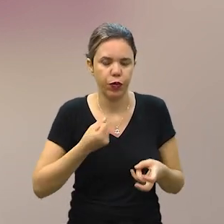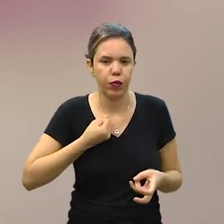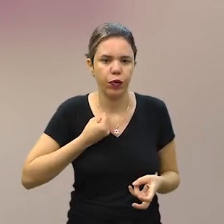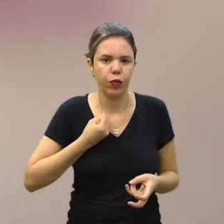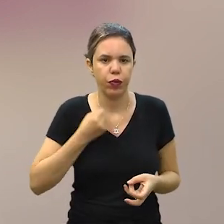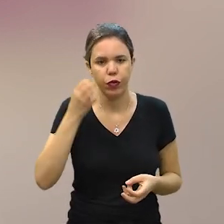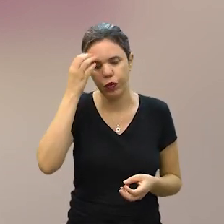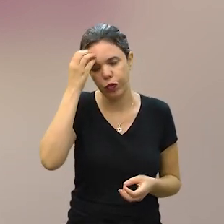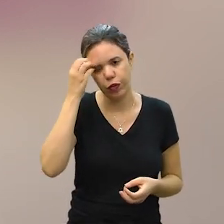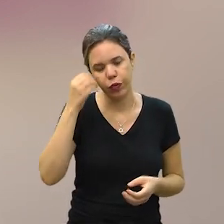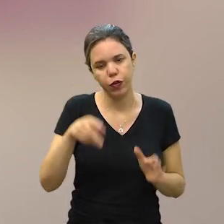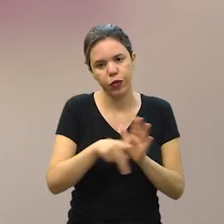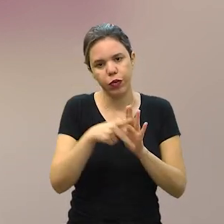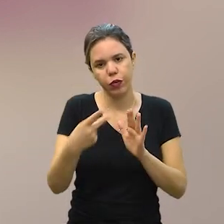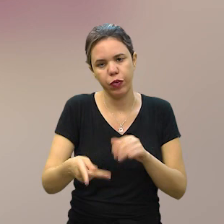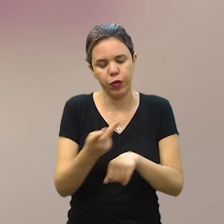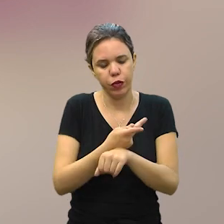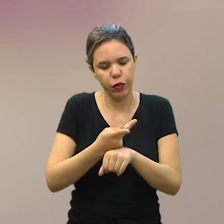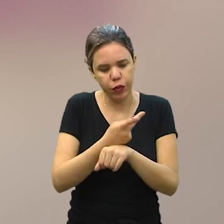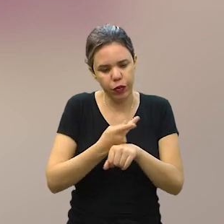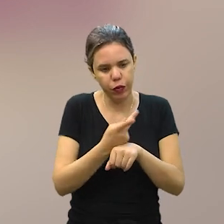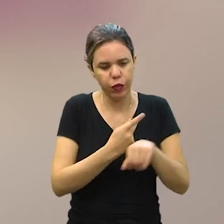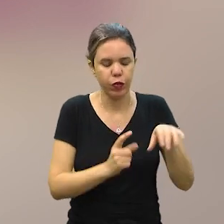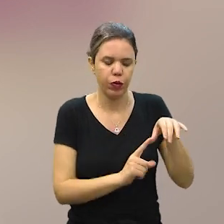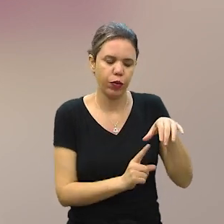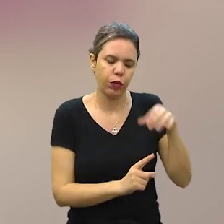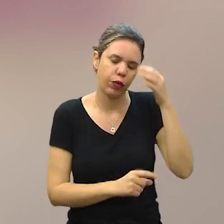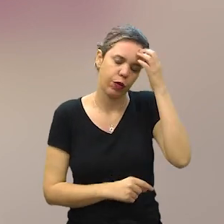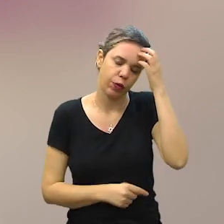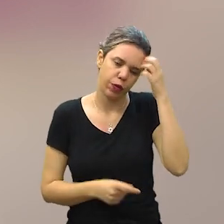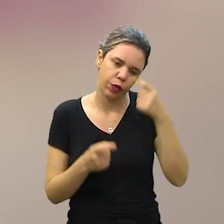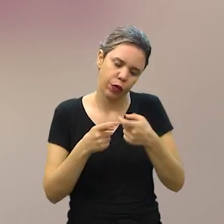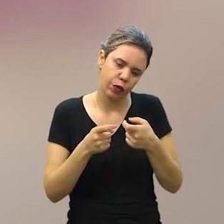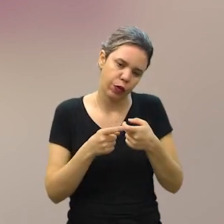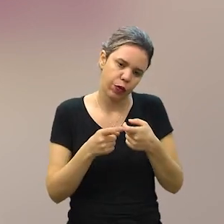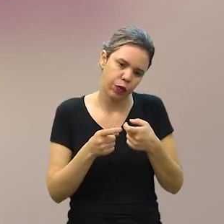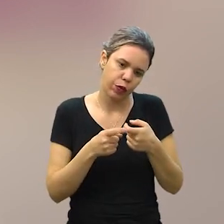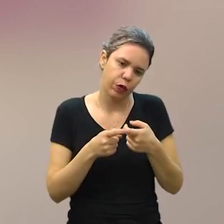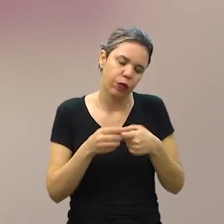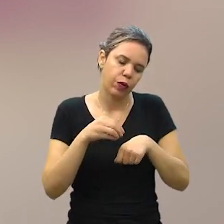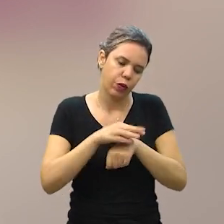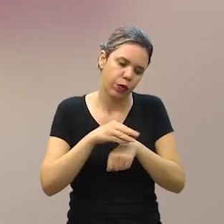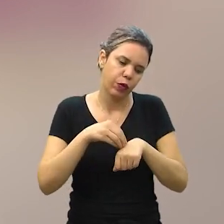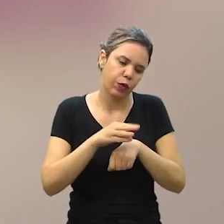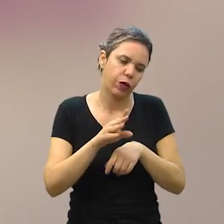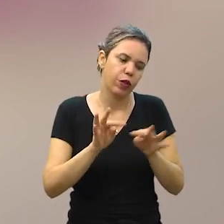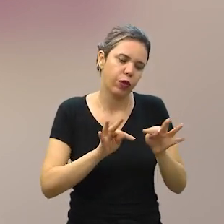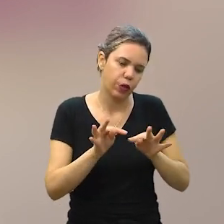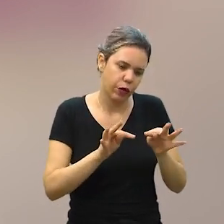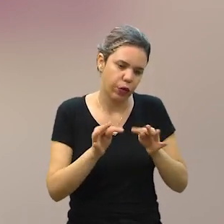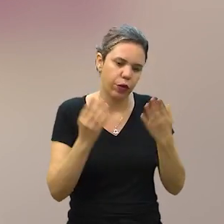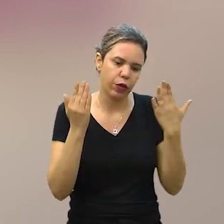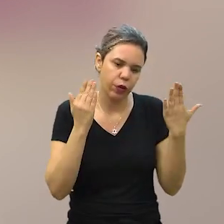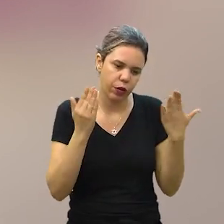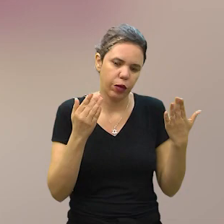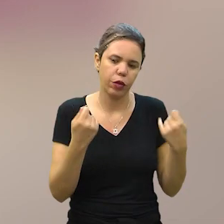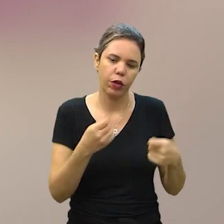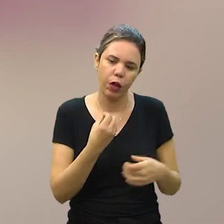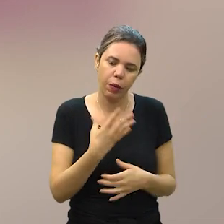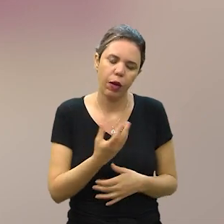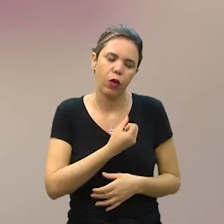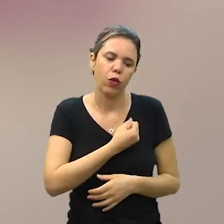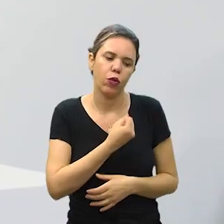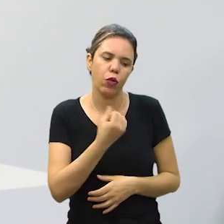os números, a gente vê a própria procura nos consultórios, né, os médicos indicando faça terapia,